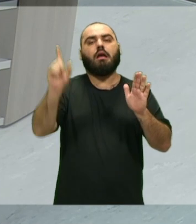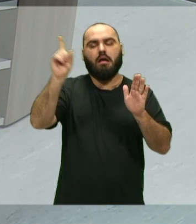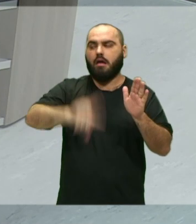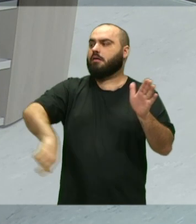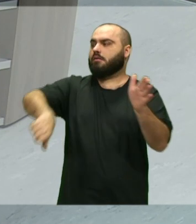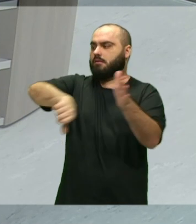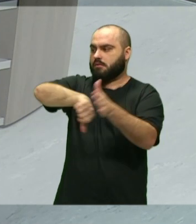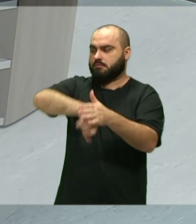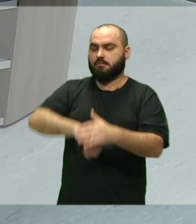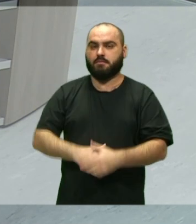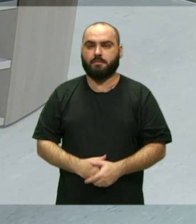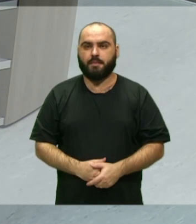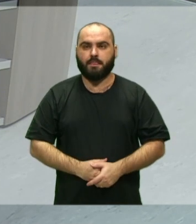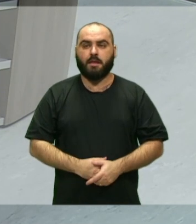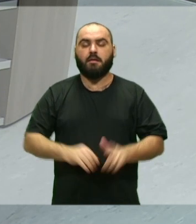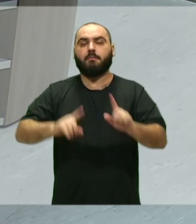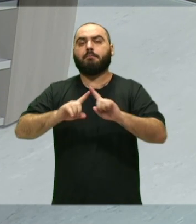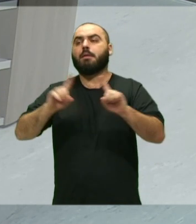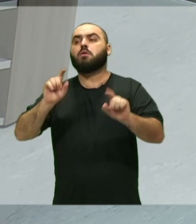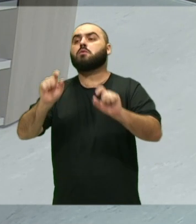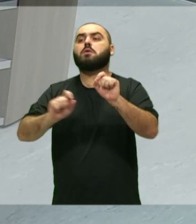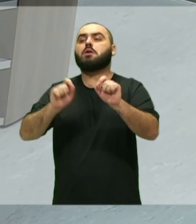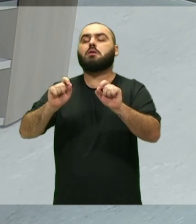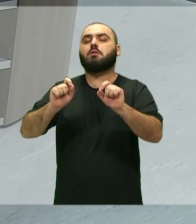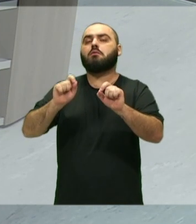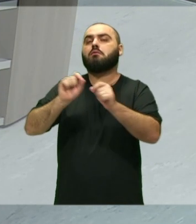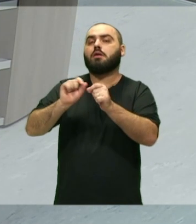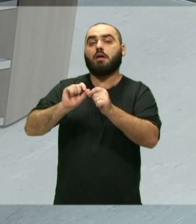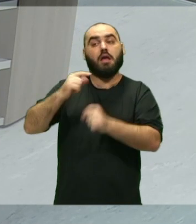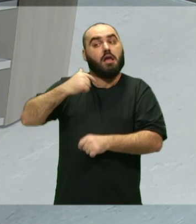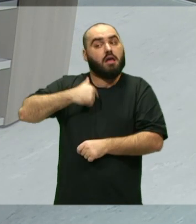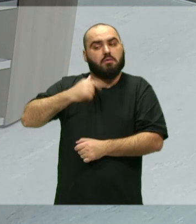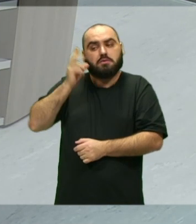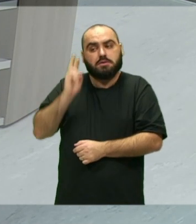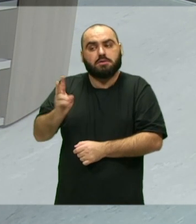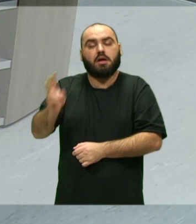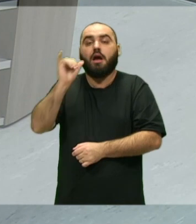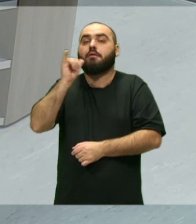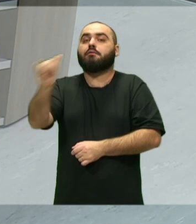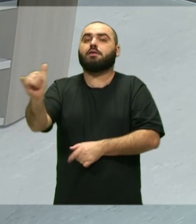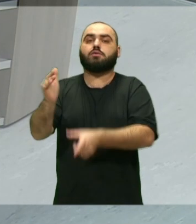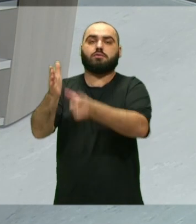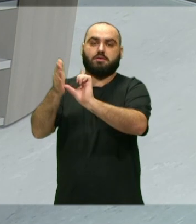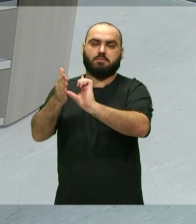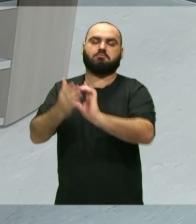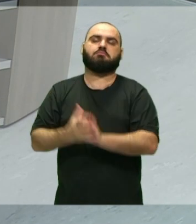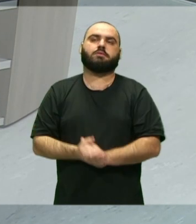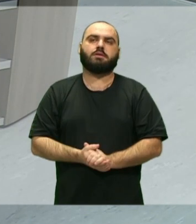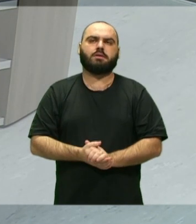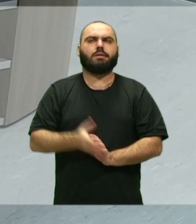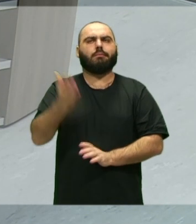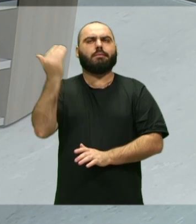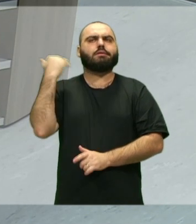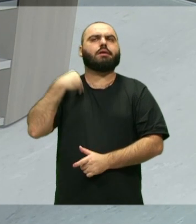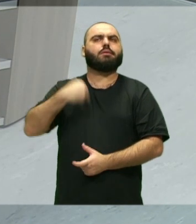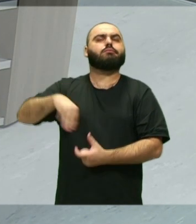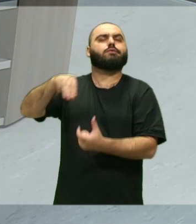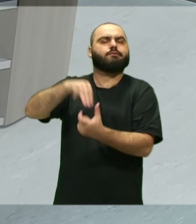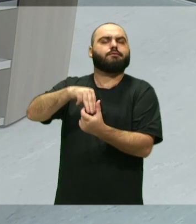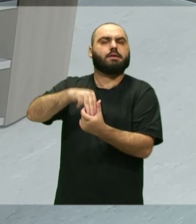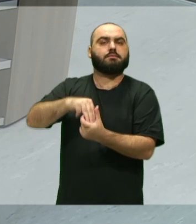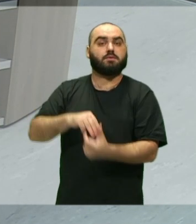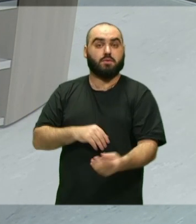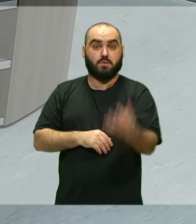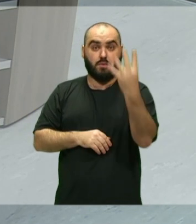Então, a gente faz o que? A gente sempre... pelo menos eu aviso sempre antes. Esses dias eu estava ali na Univale e